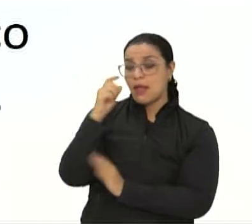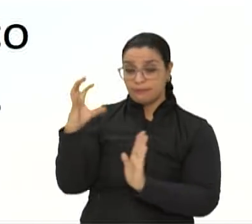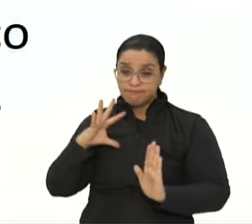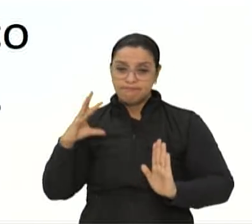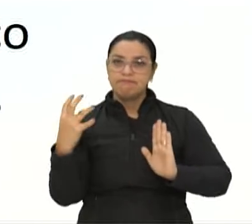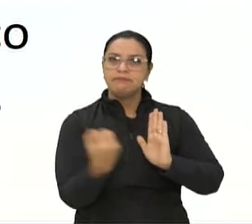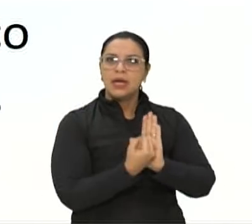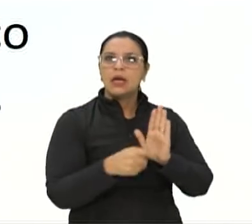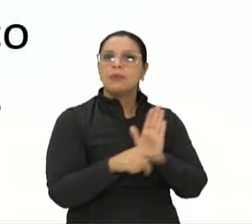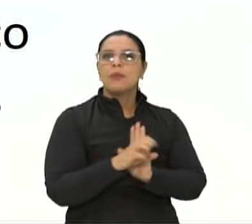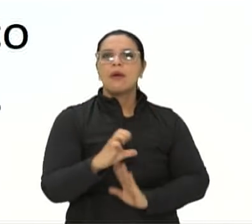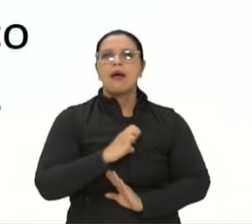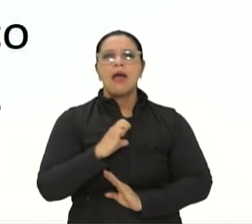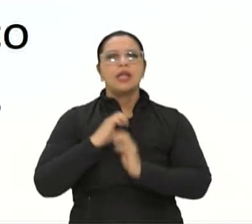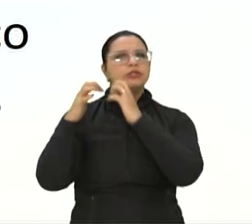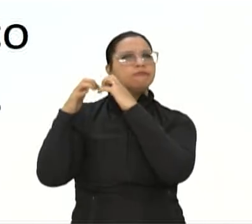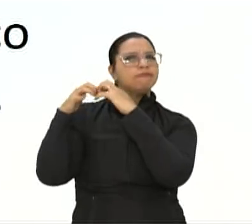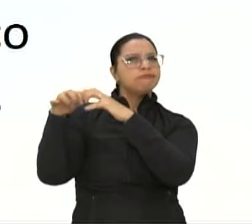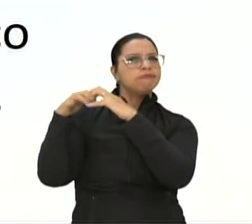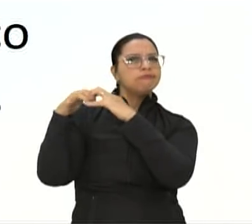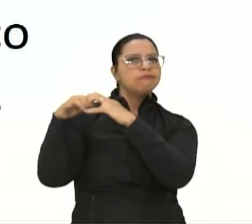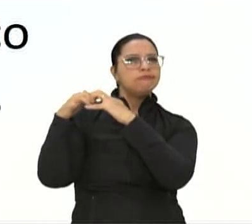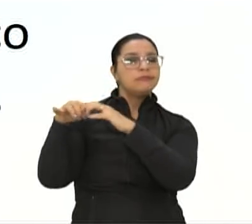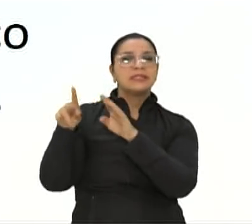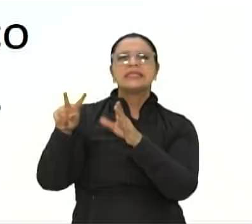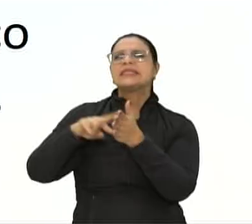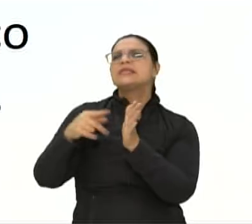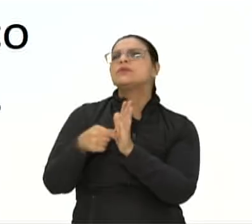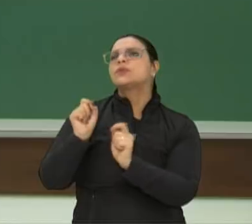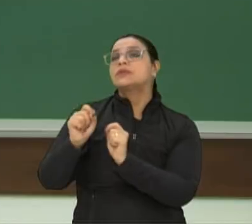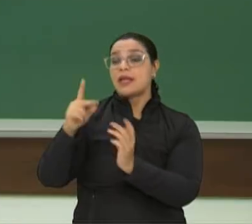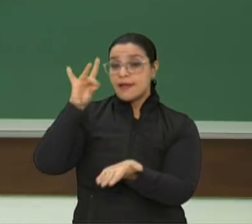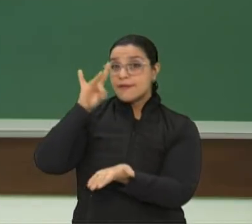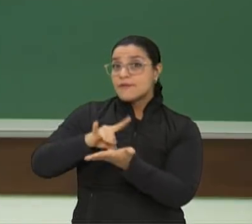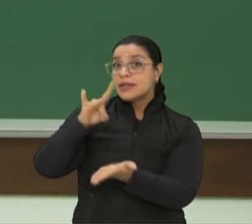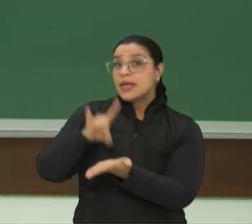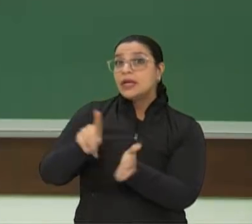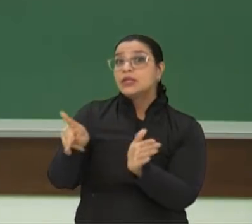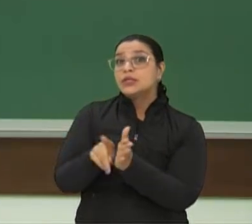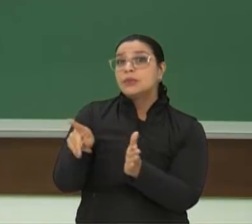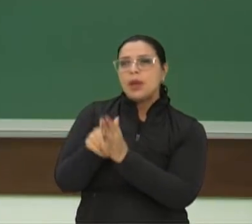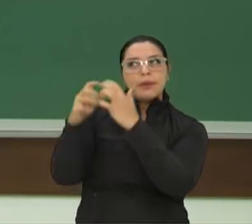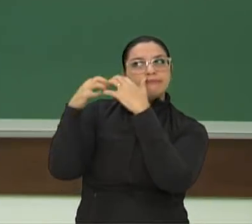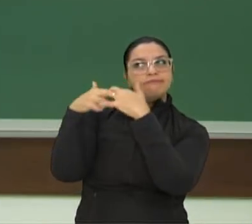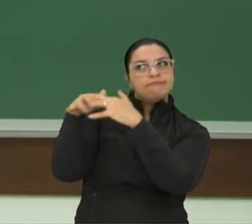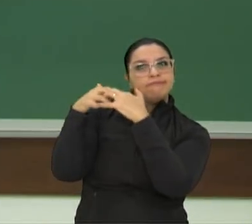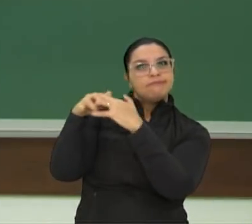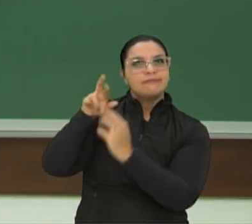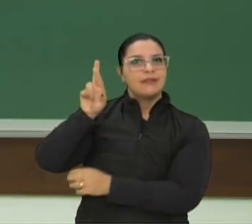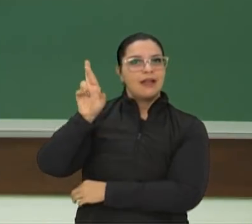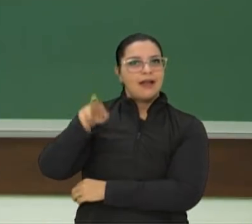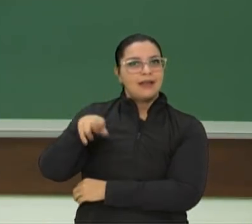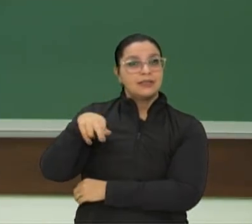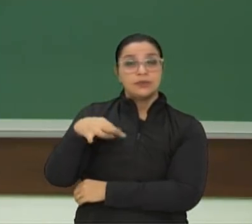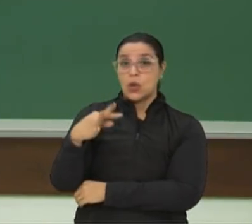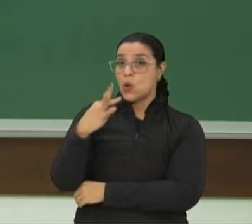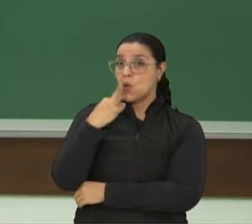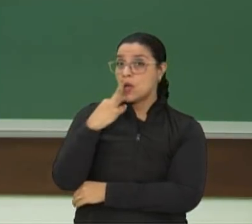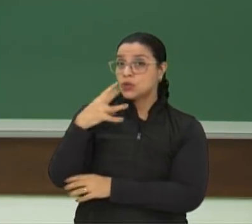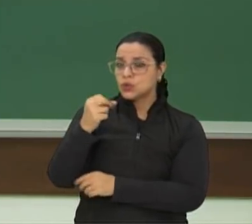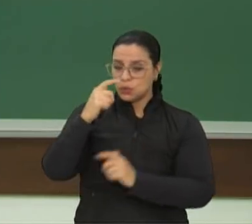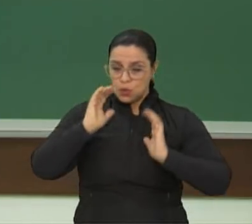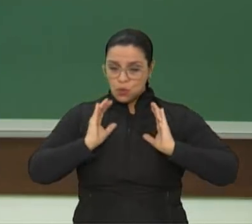do seu pensamento ético esse racionalismo ético. O que é isso? Que a verdade vem por meio da razão. Então, o conhecimento de como você